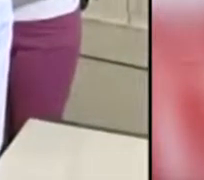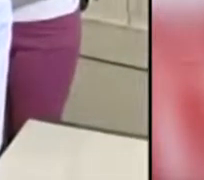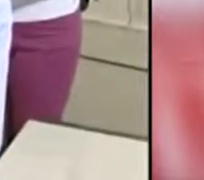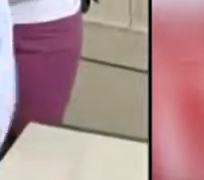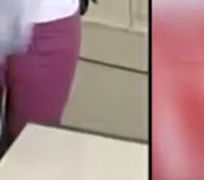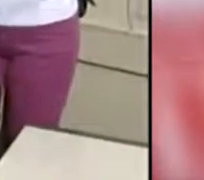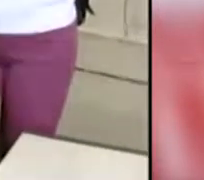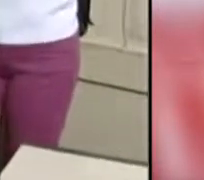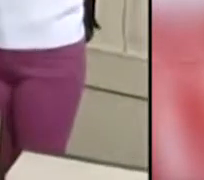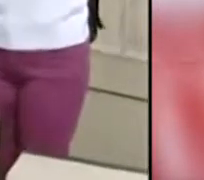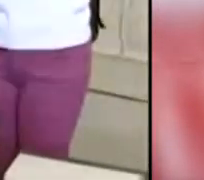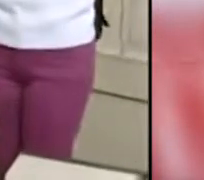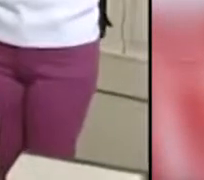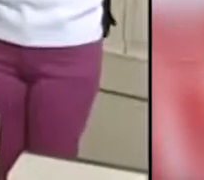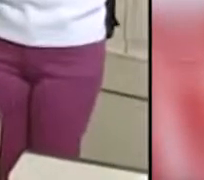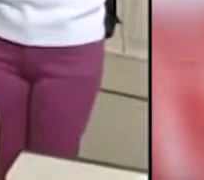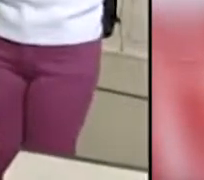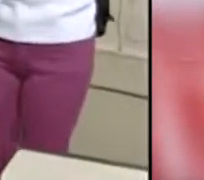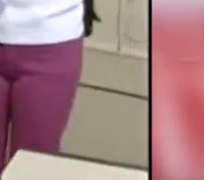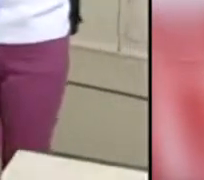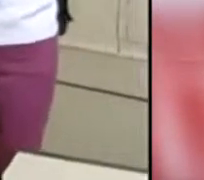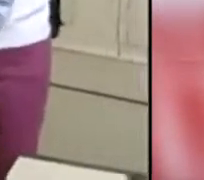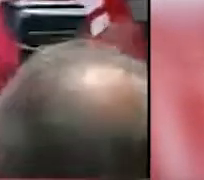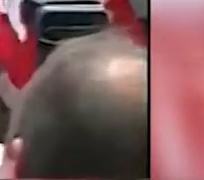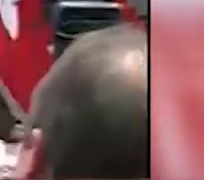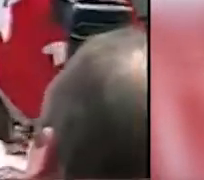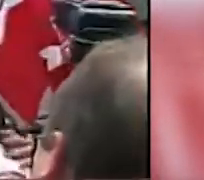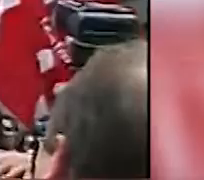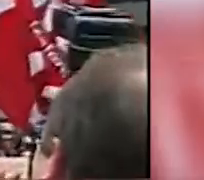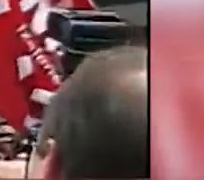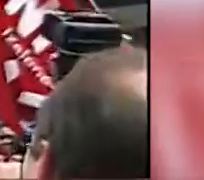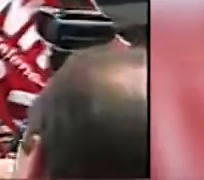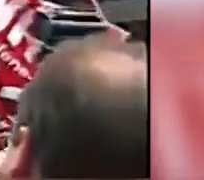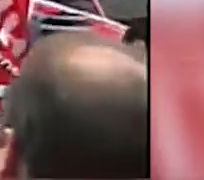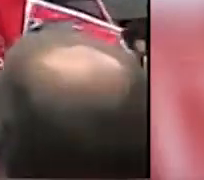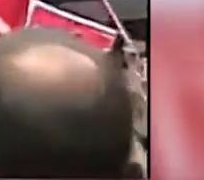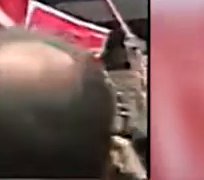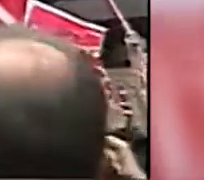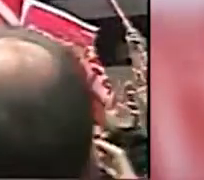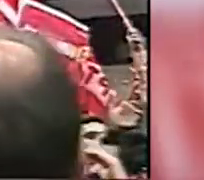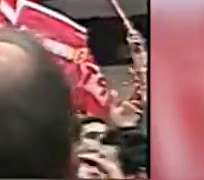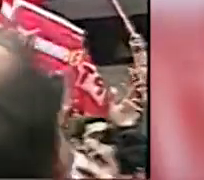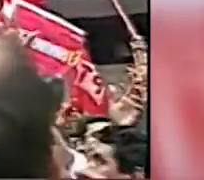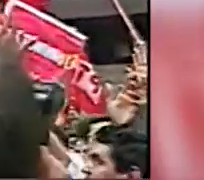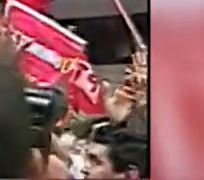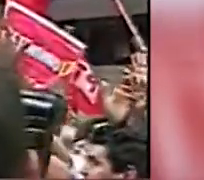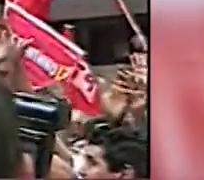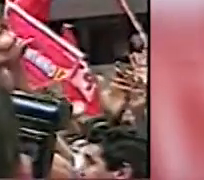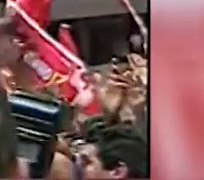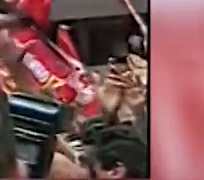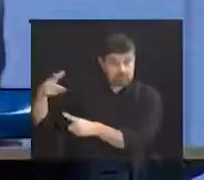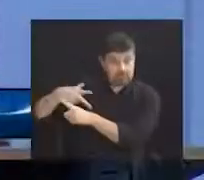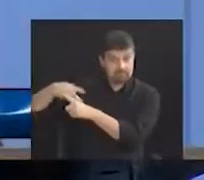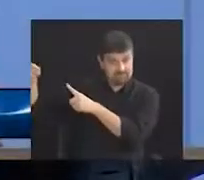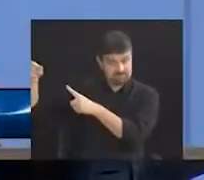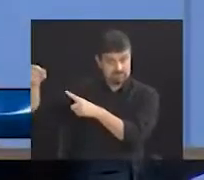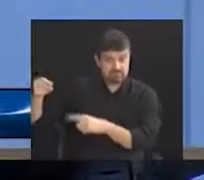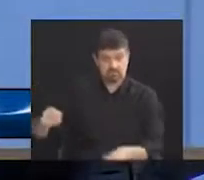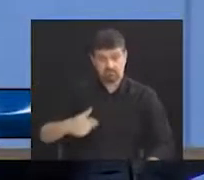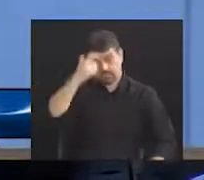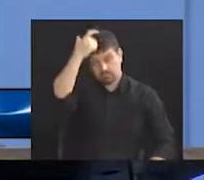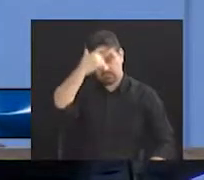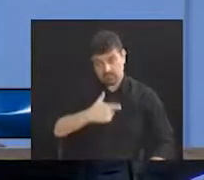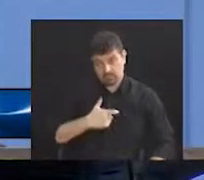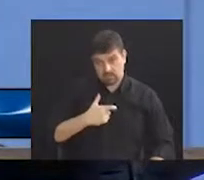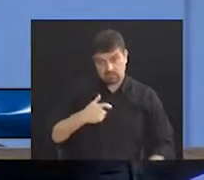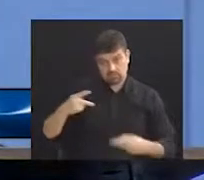campinas com toninho depois foi convidada a participar do governo quando formaram a secretaria municipal de esportes eu tive a honra de